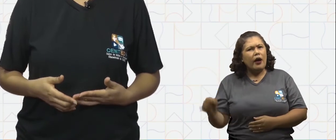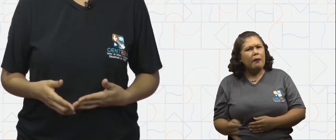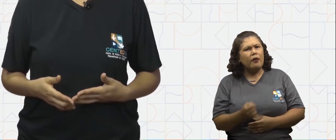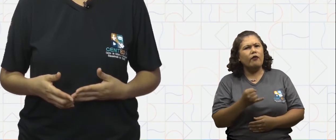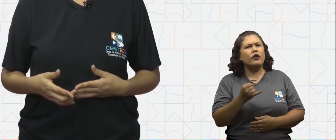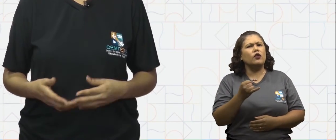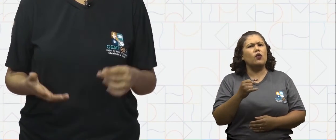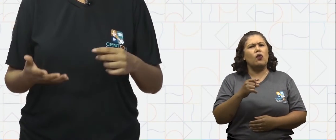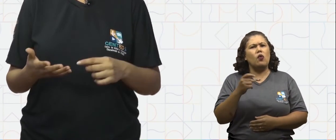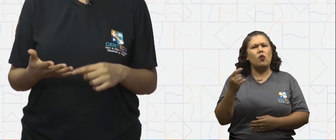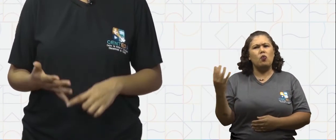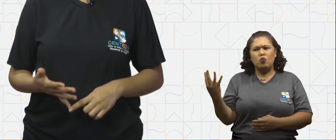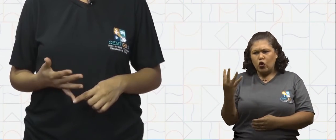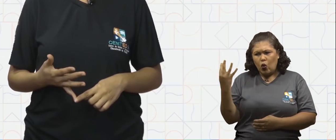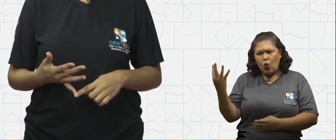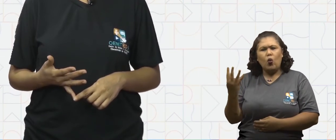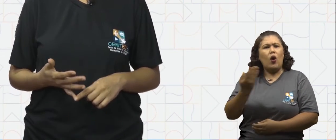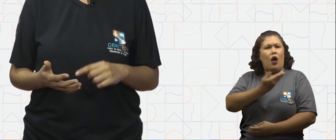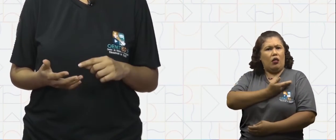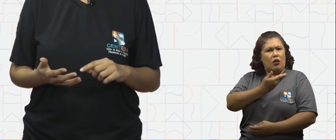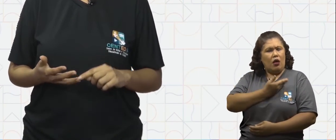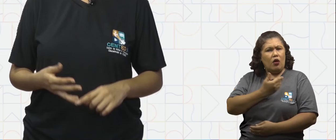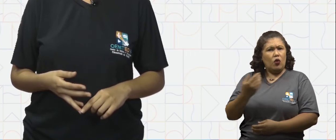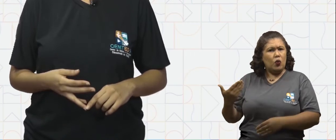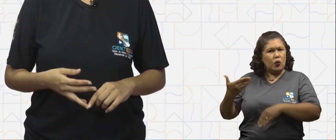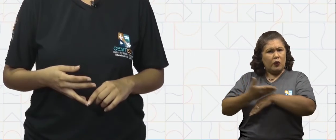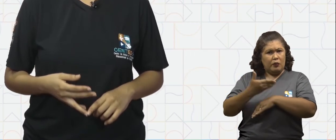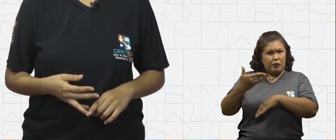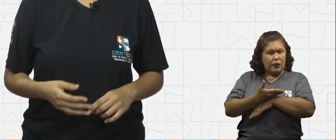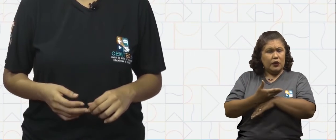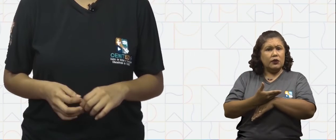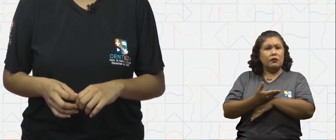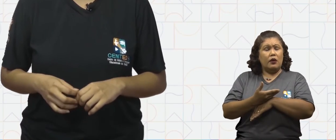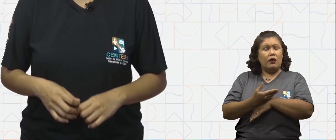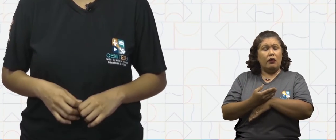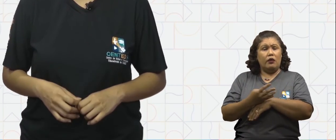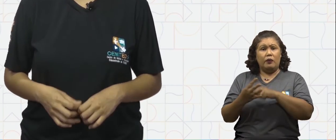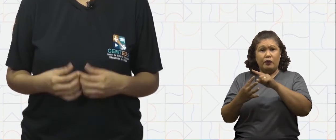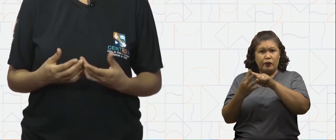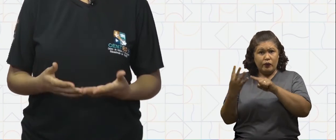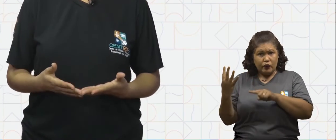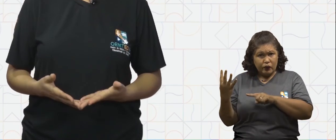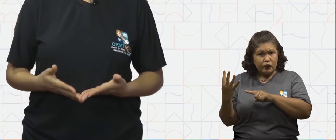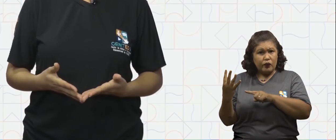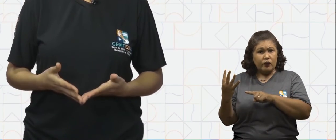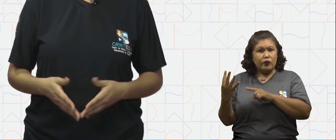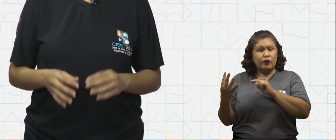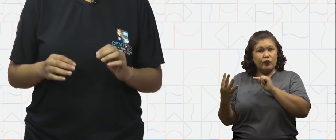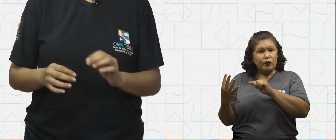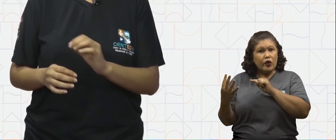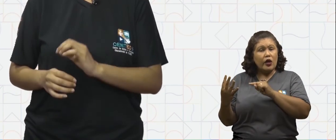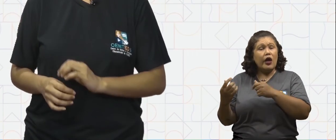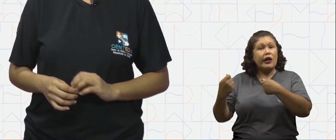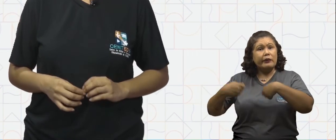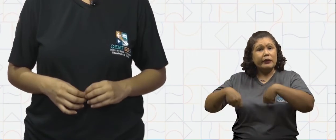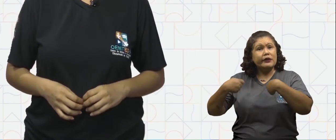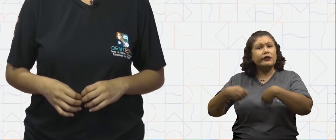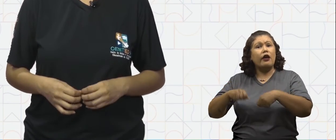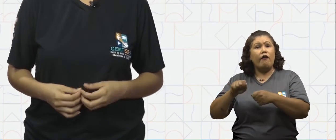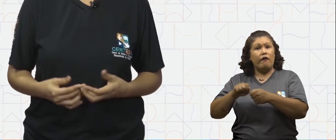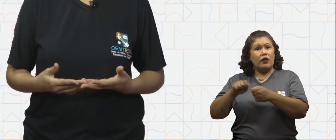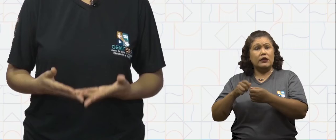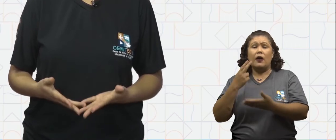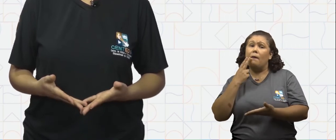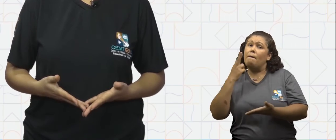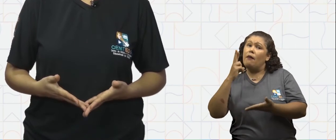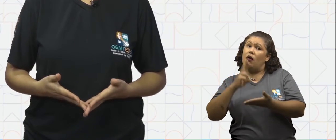nossos queridos convidados, o Carlos Frederico, a Ana Luísa, a Bianca e o João Rafael precisavam